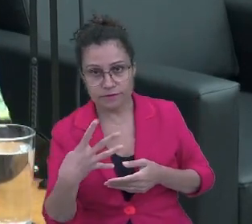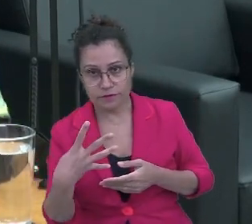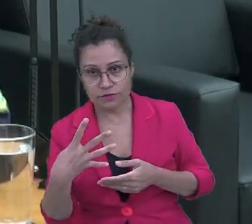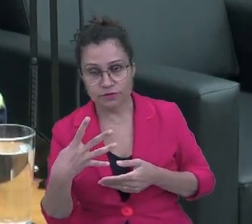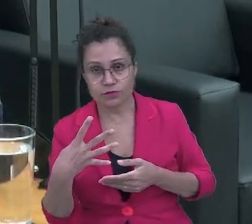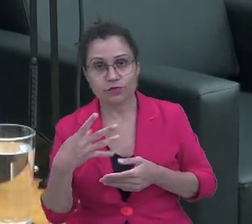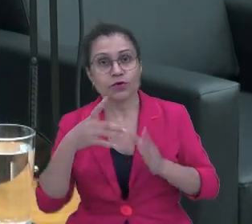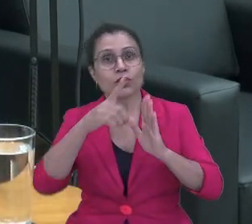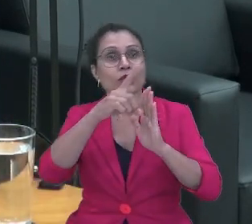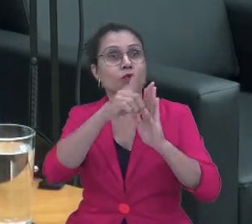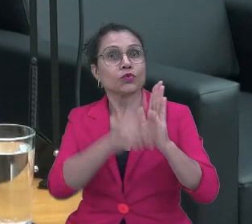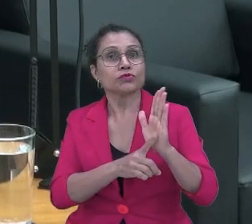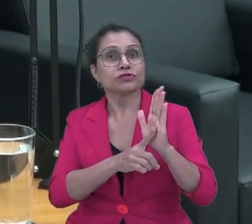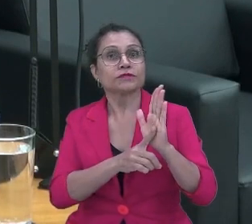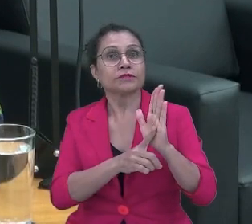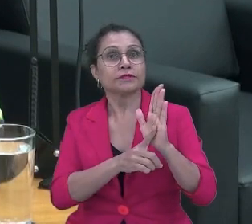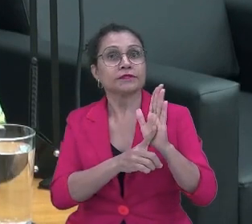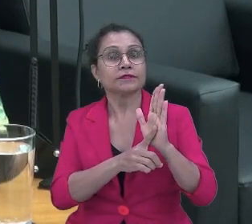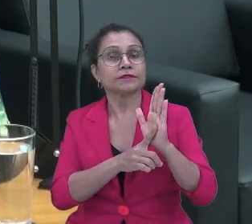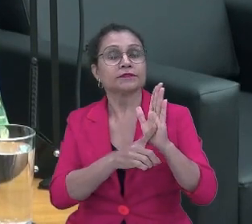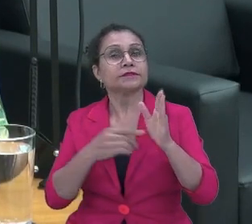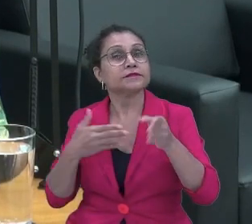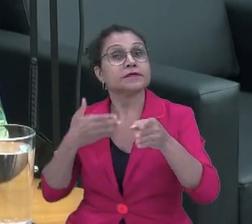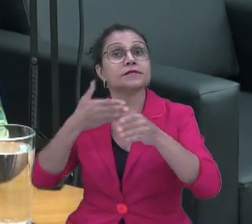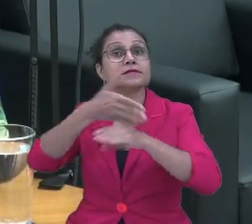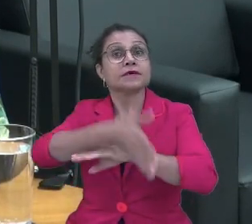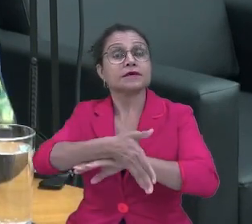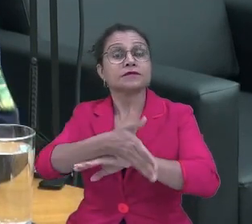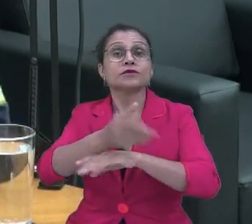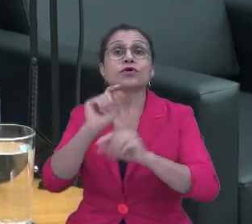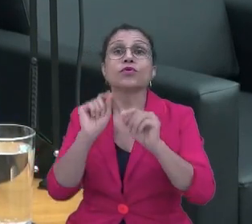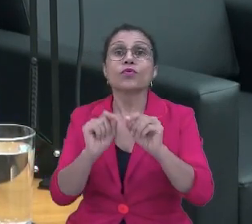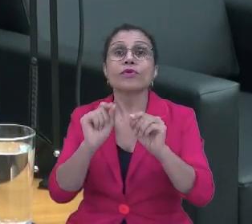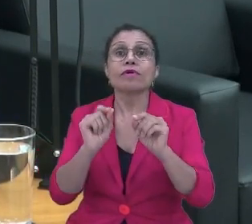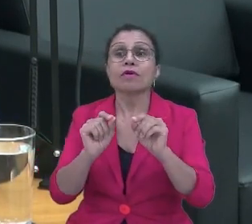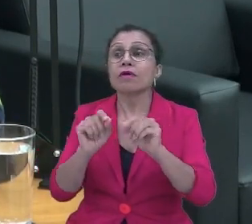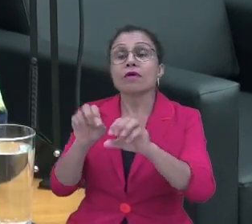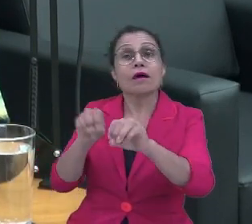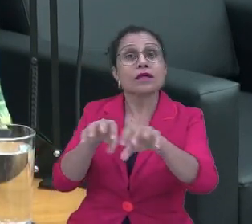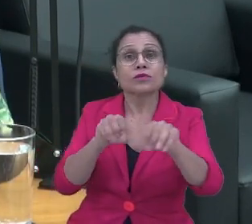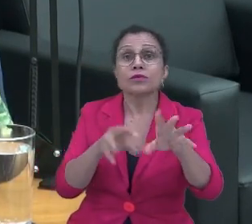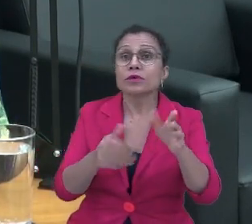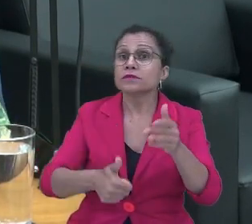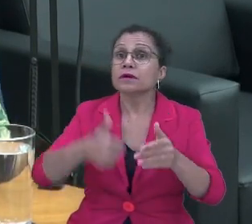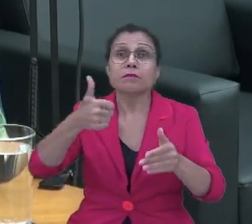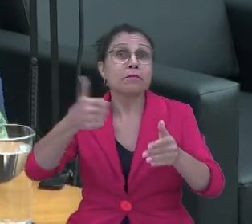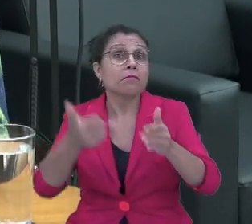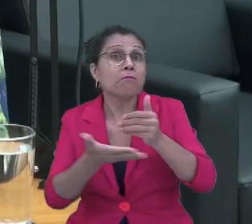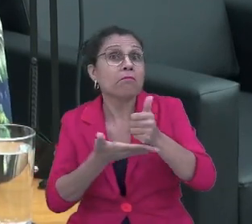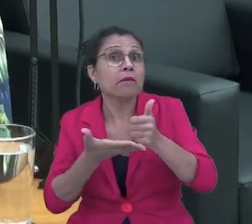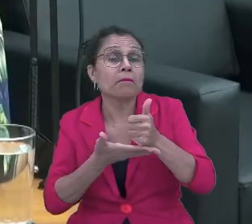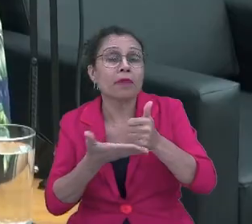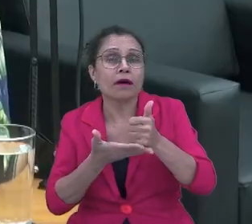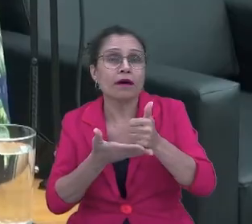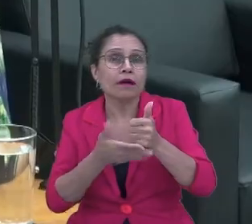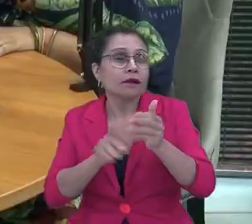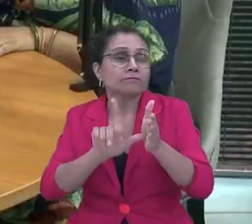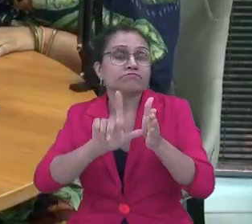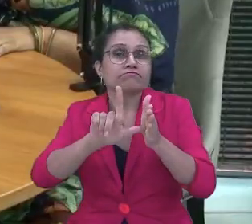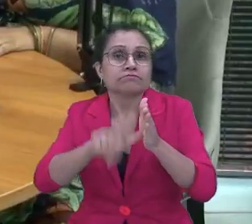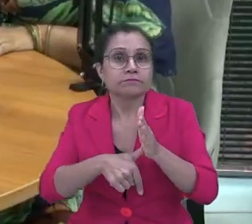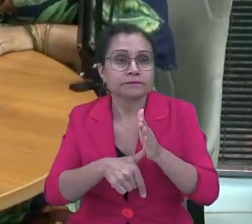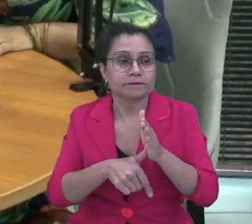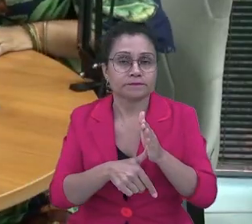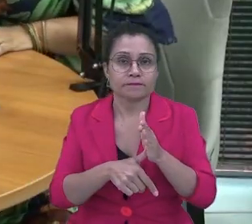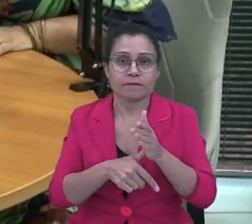1824, o direito que nós tínhamos de acesso à educação primária, que as mulheres não tinham, que é o que nós estávamos falando de forma tardia. Parece